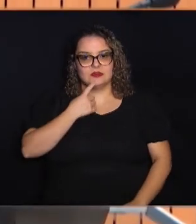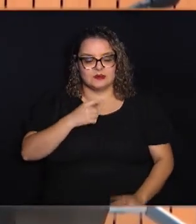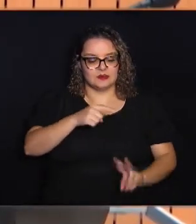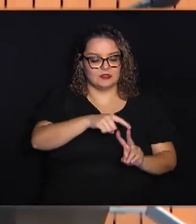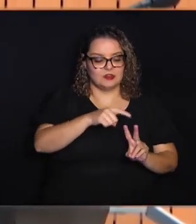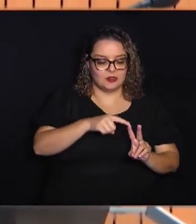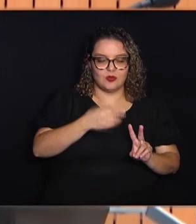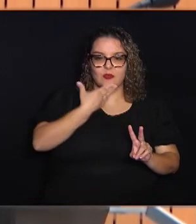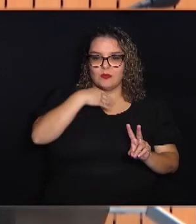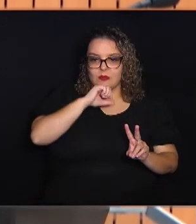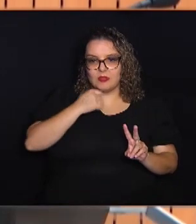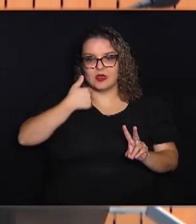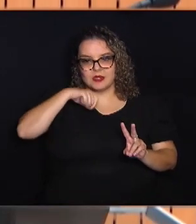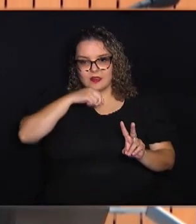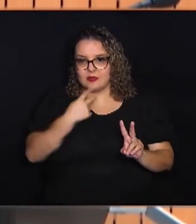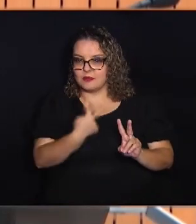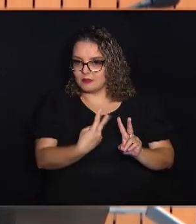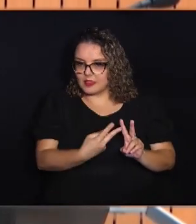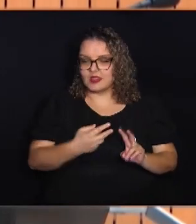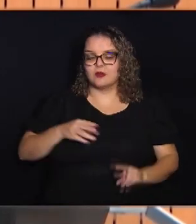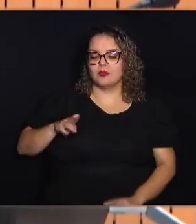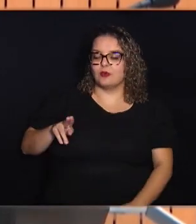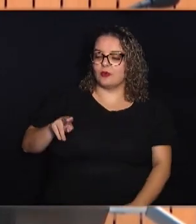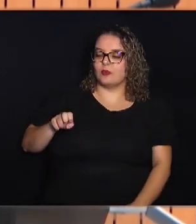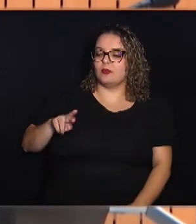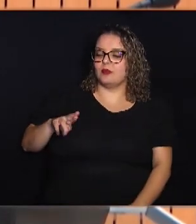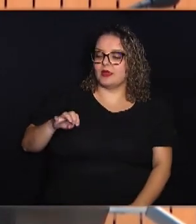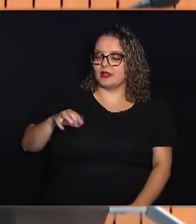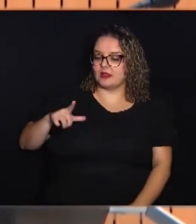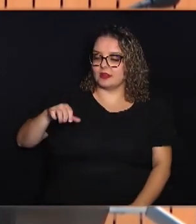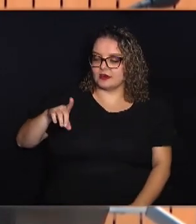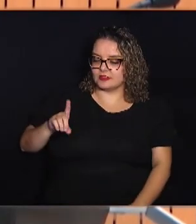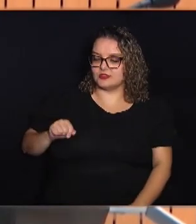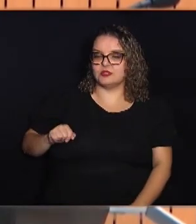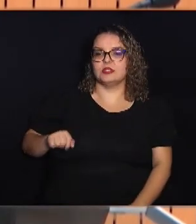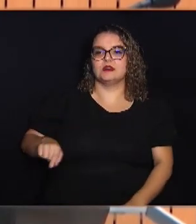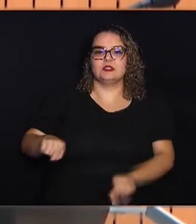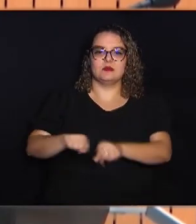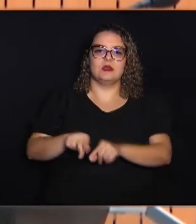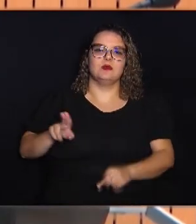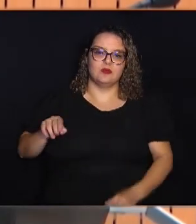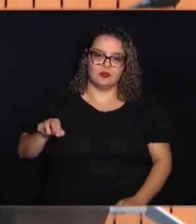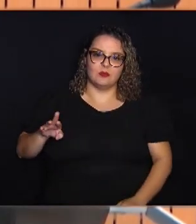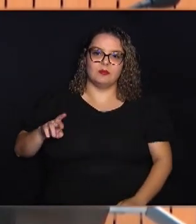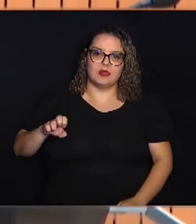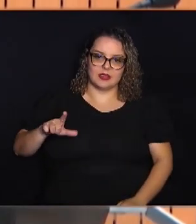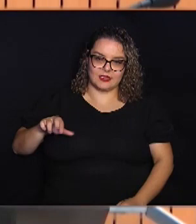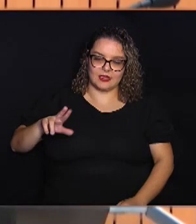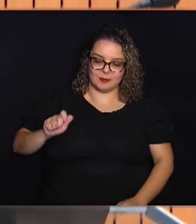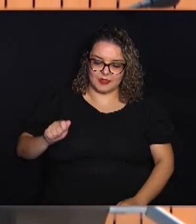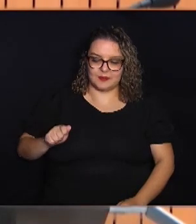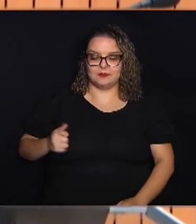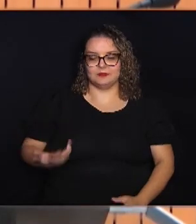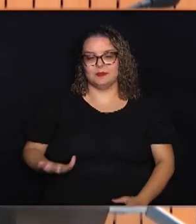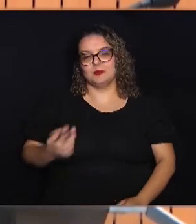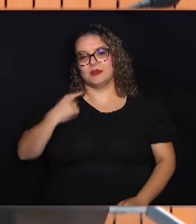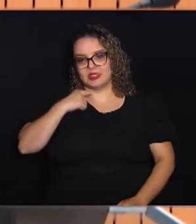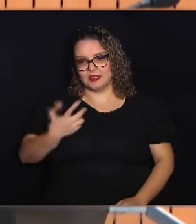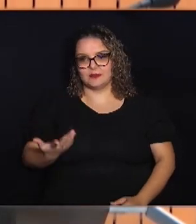Uberaba. O restaurante tem uma culinária informal, descontraída, com instalações... Bom, todos vocês conhecem, né? Eu falo que a